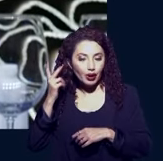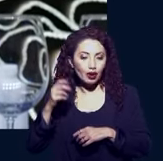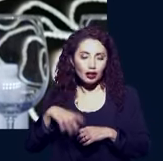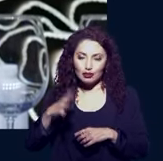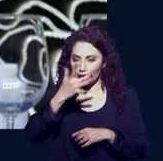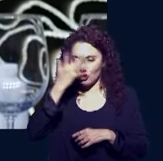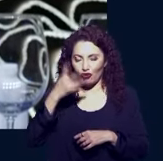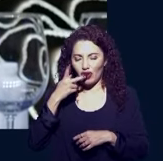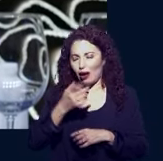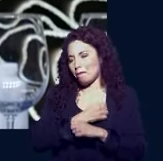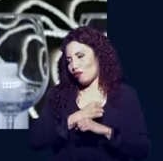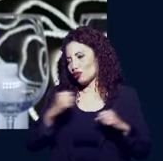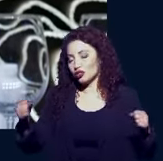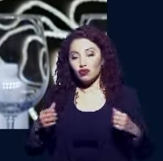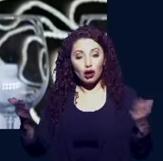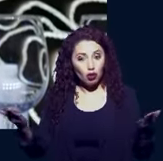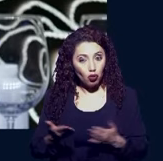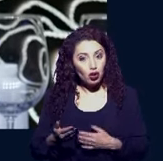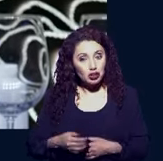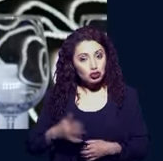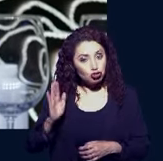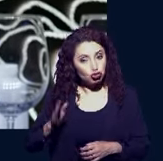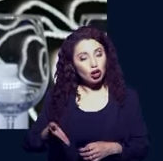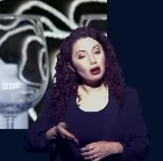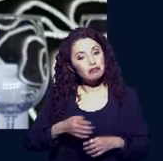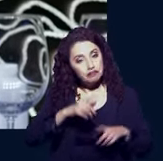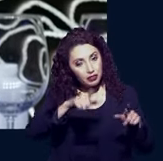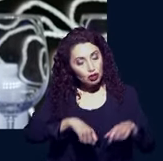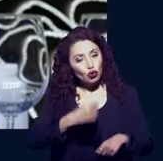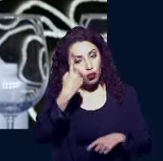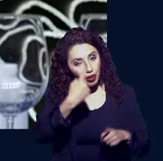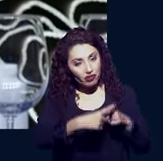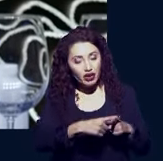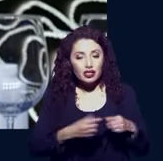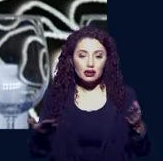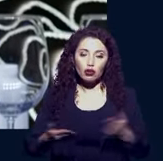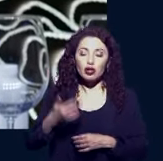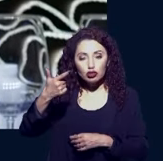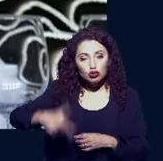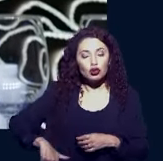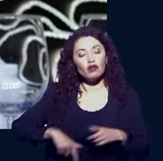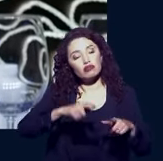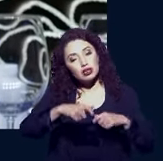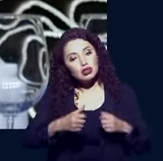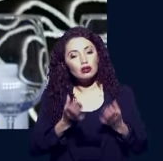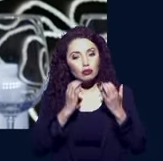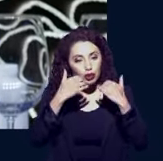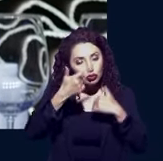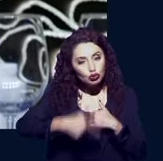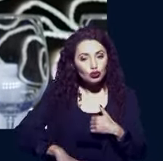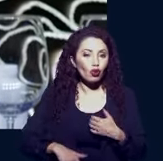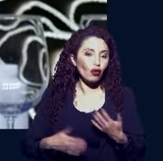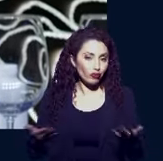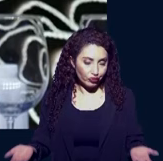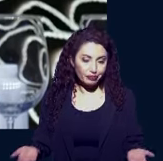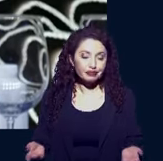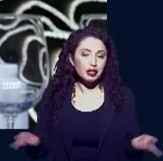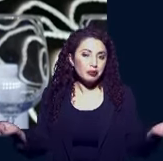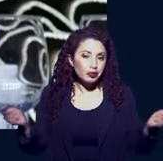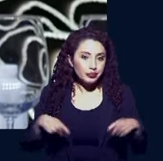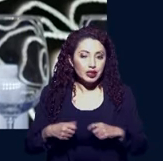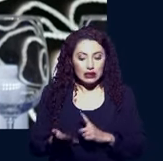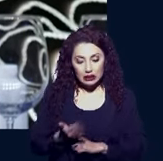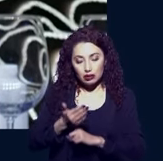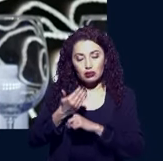diria que era impossível e hoje a gente tá fazendo a segunda safra de milho faz uma de soja uma de milho no Maranhão e então o potencial tecnológico que